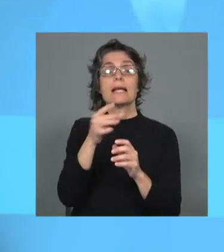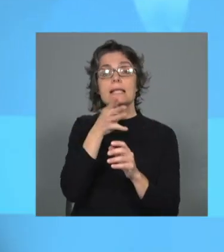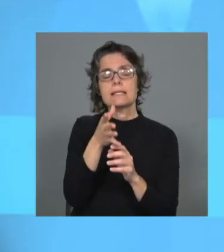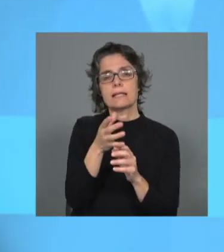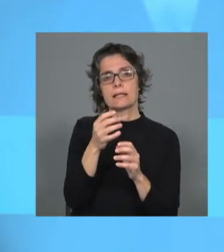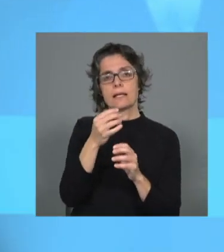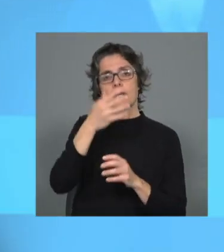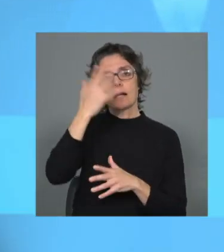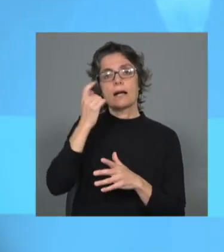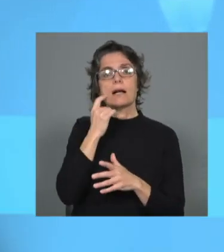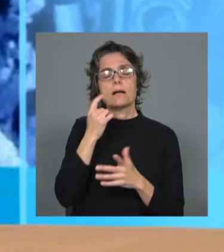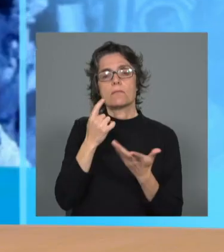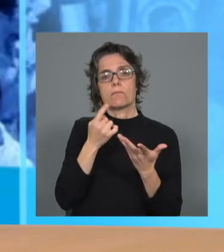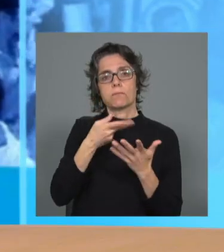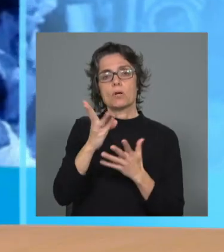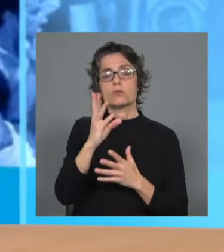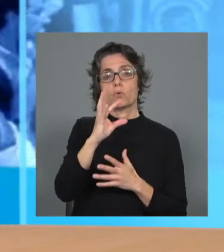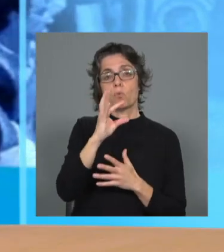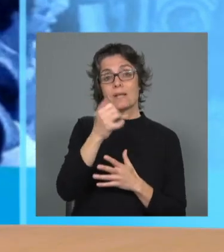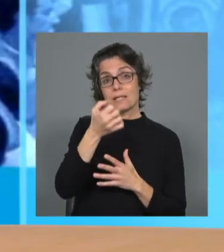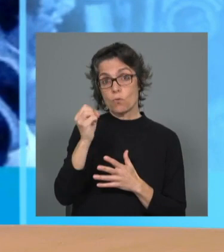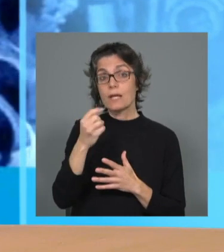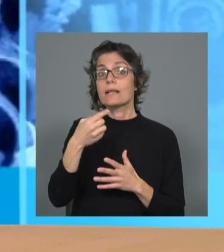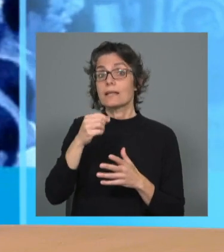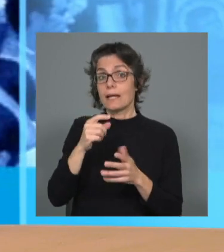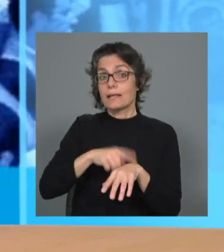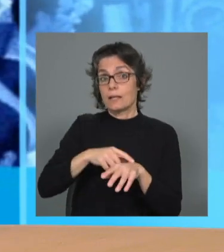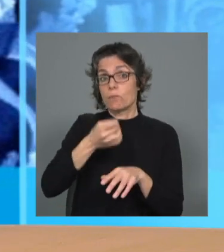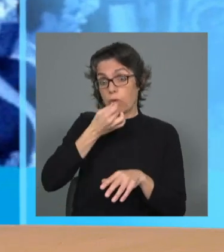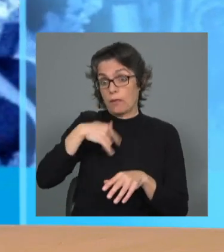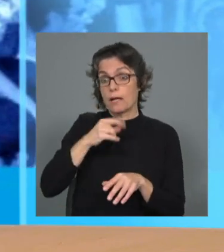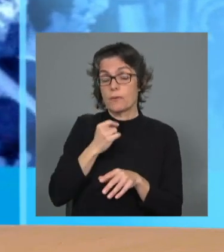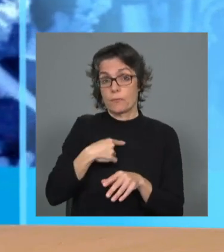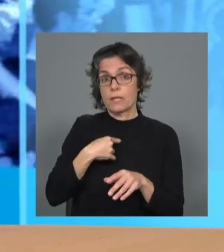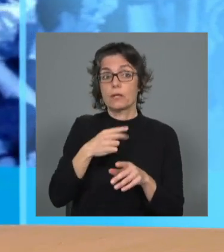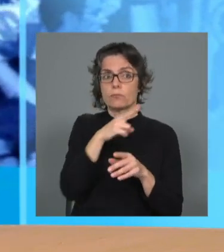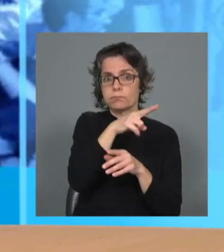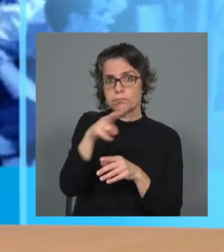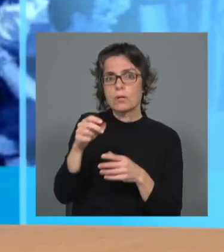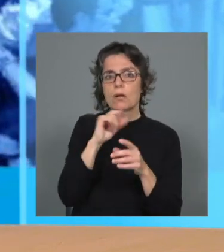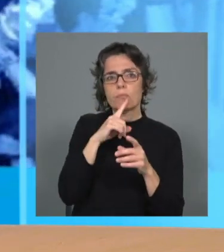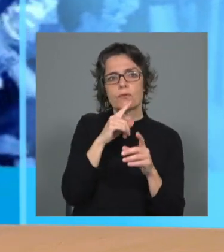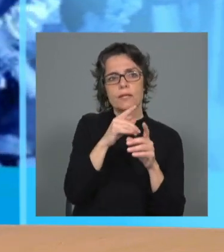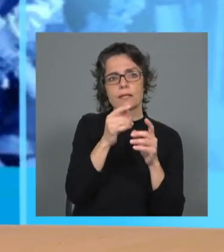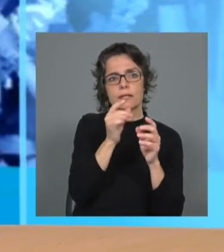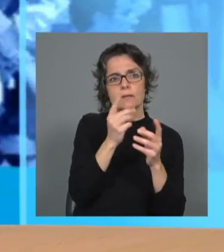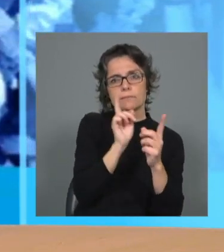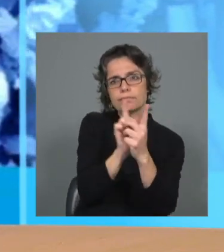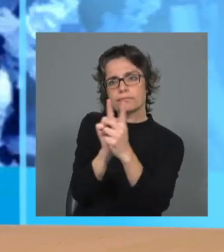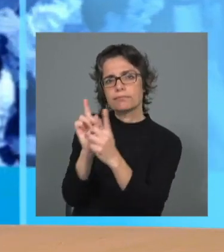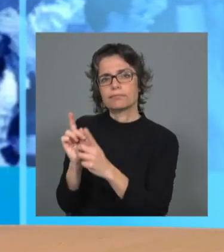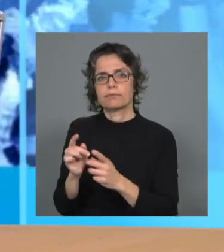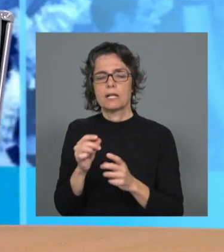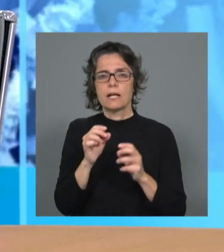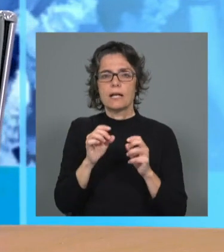dias. E por outro lado, para eu poder estar em todas as visitas pascais. Eu não ter que estar a delegar em nenhum leigo, ou diácono, ou outra